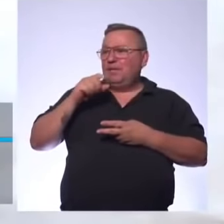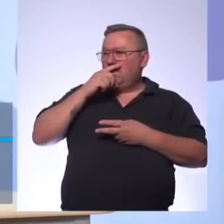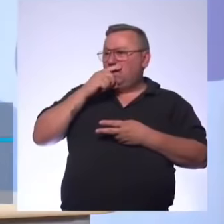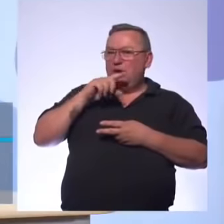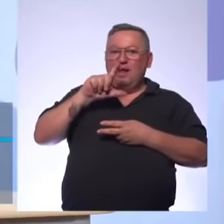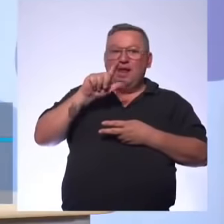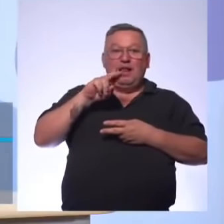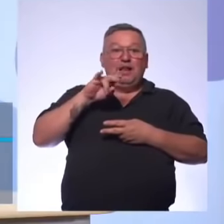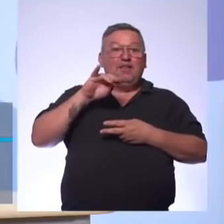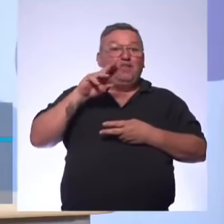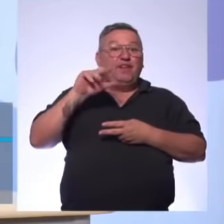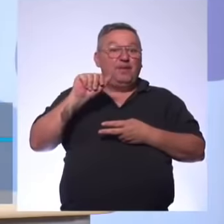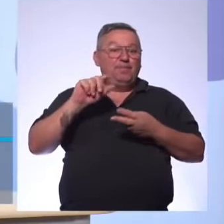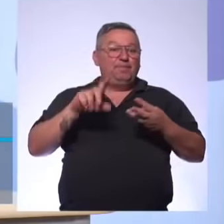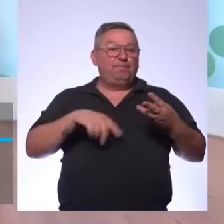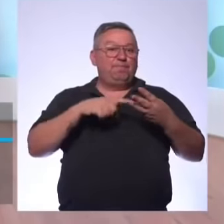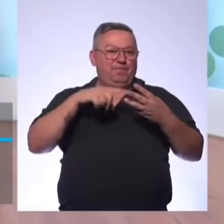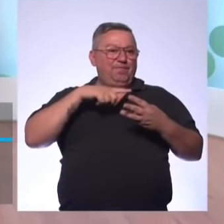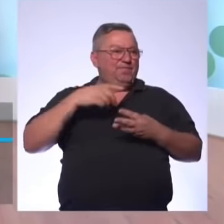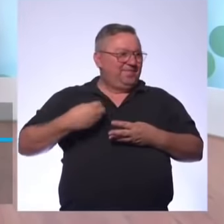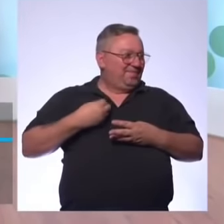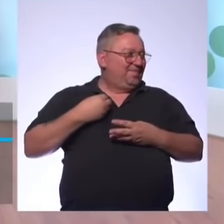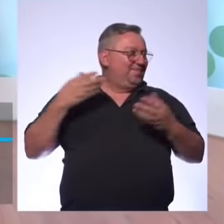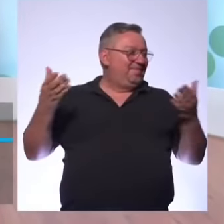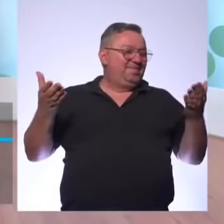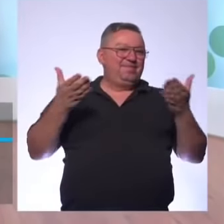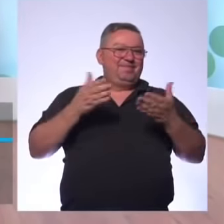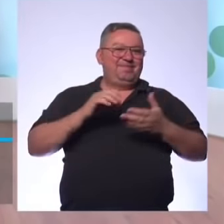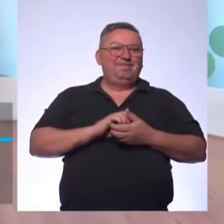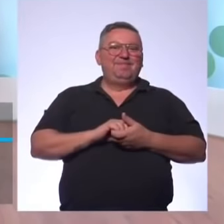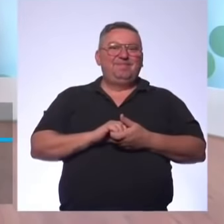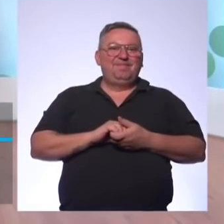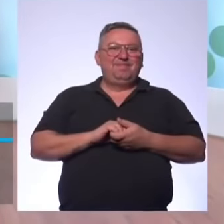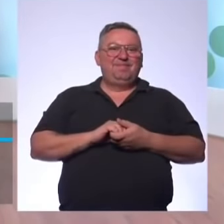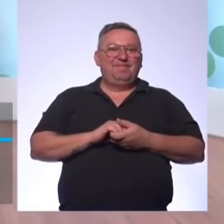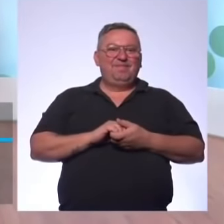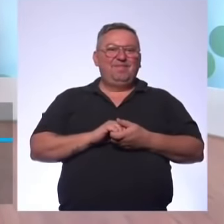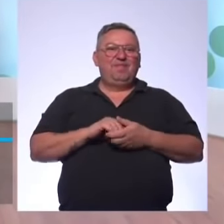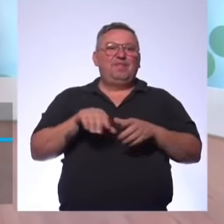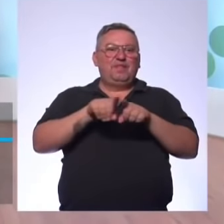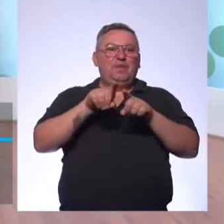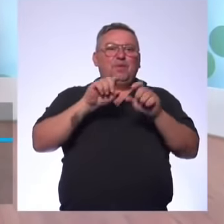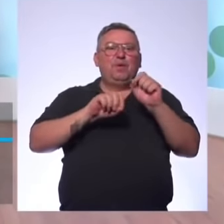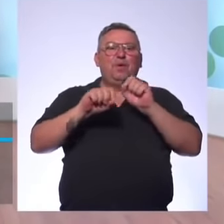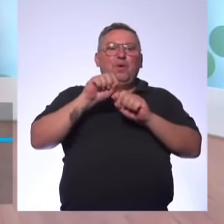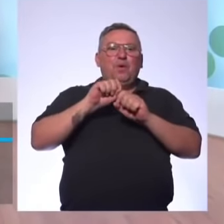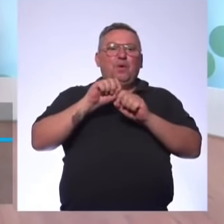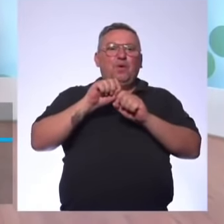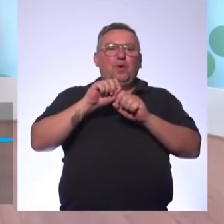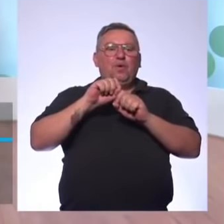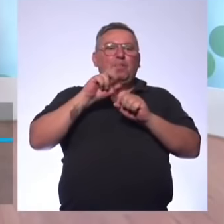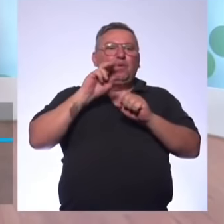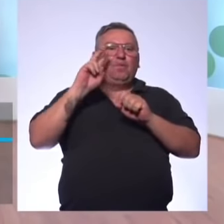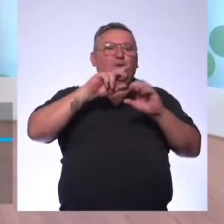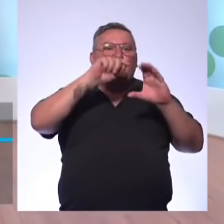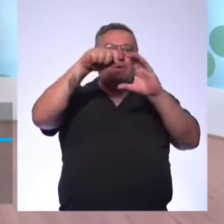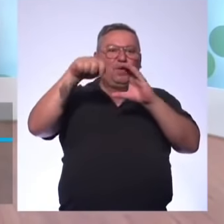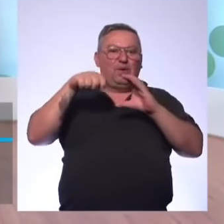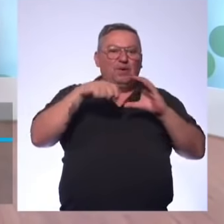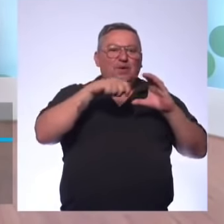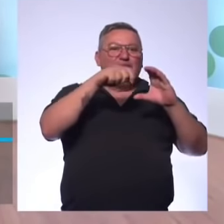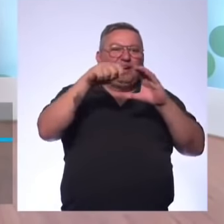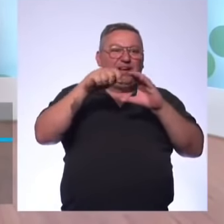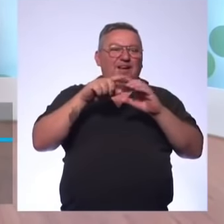e tem a Lívia a Lívia que tá aqui conosco é o pessoal tá o Pedro que tá falando como é que é filmado mostra os caras aí